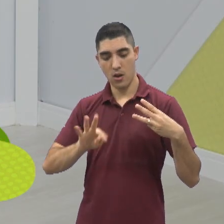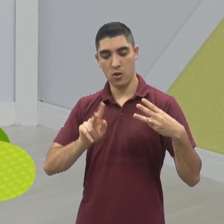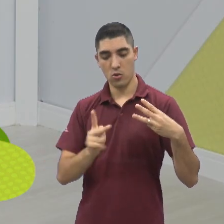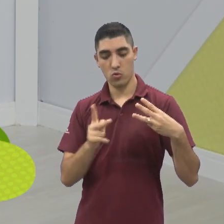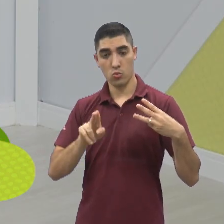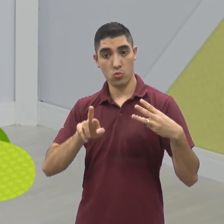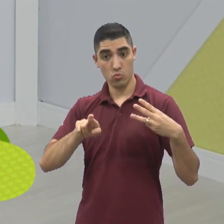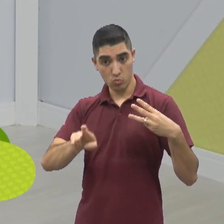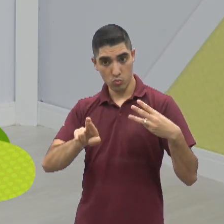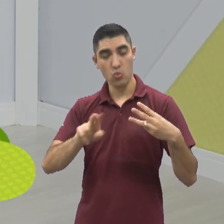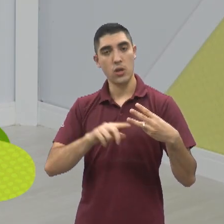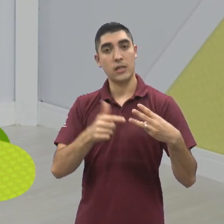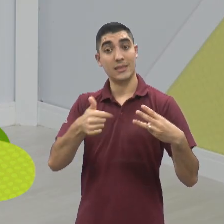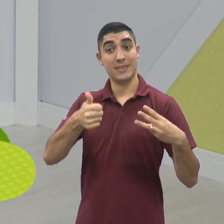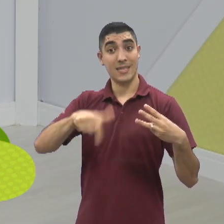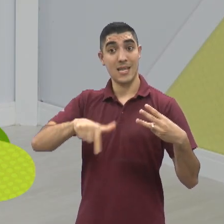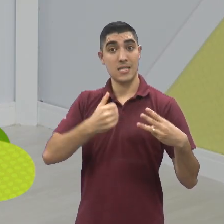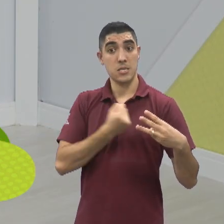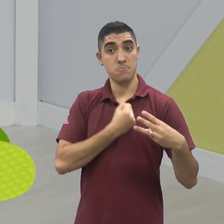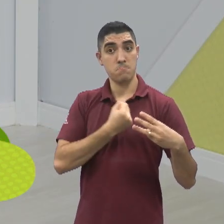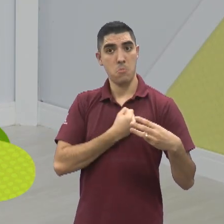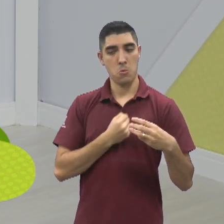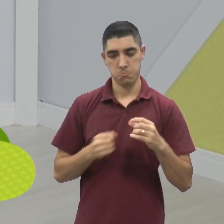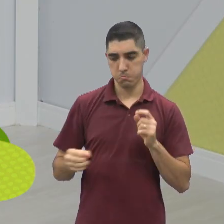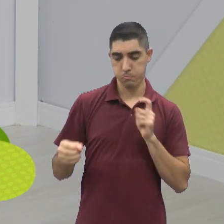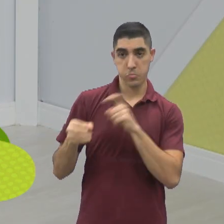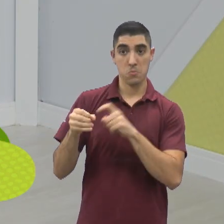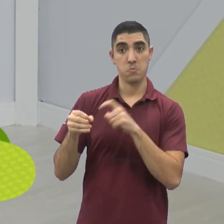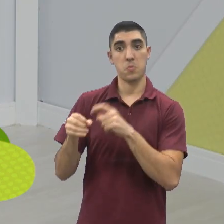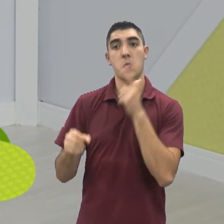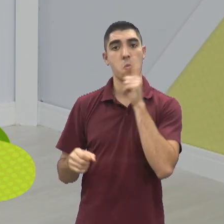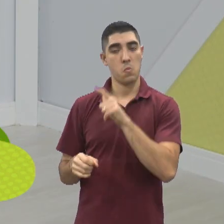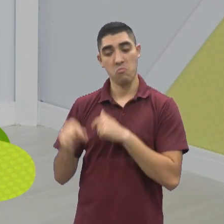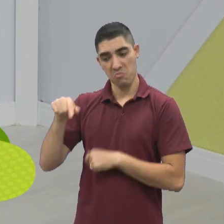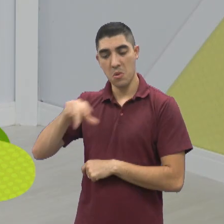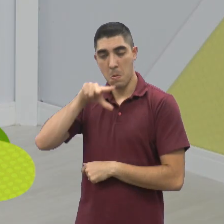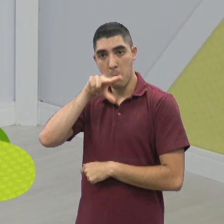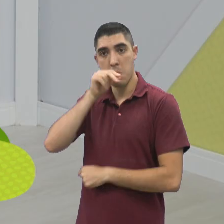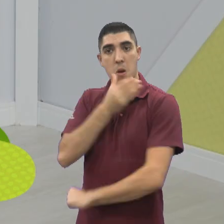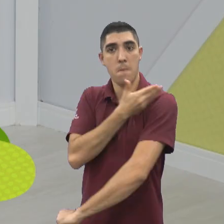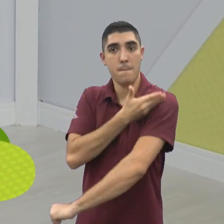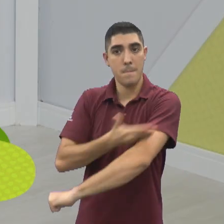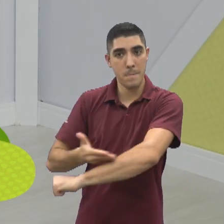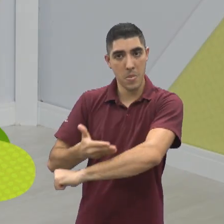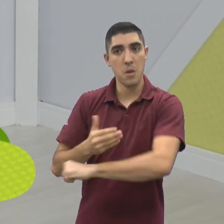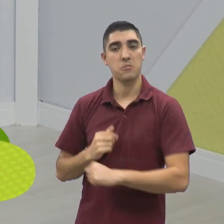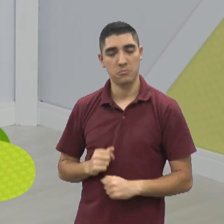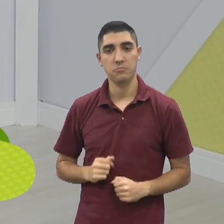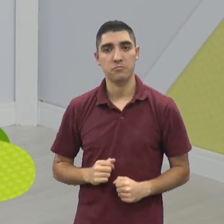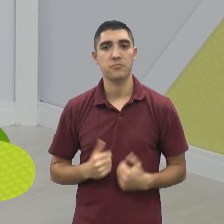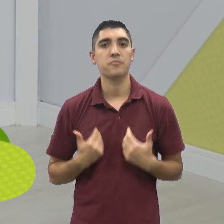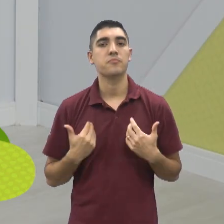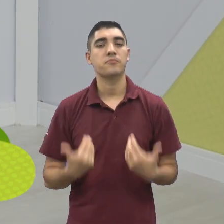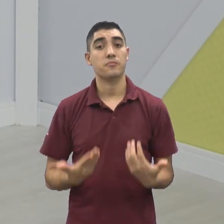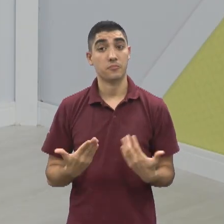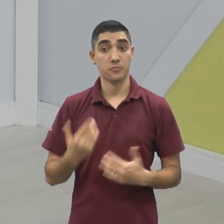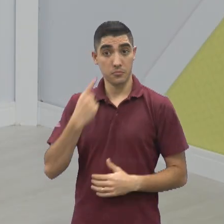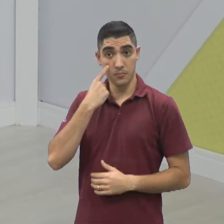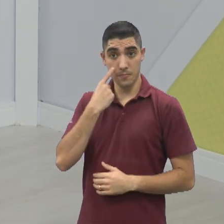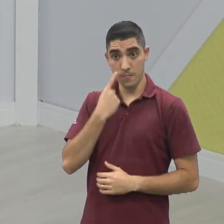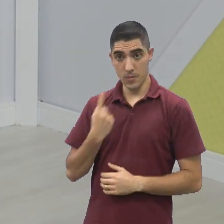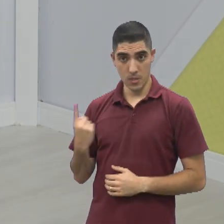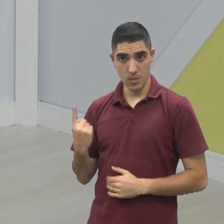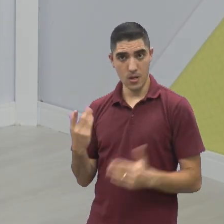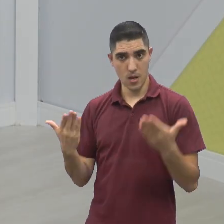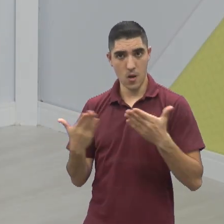sua ex-equipe, 17 pontos e 3 rebotes, os melhores da equipe do Pato Basquete. basquete. Matheus, coloca pra gente a